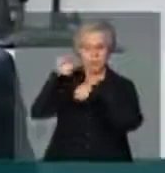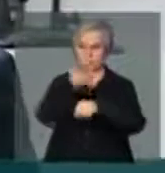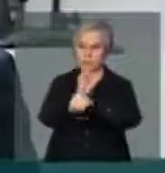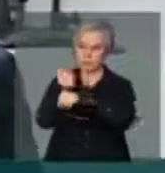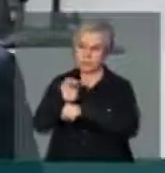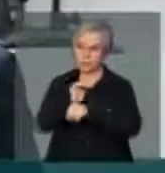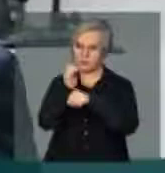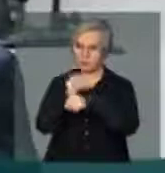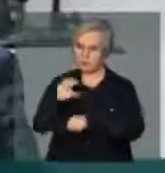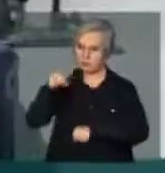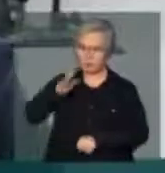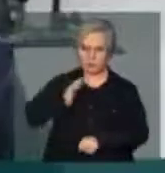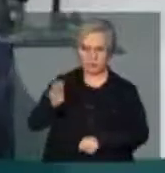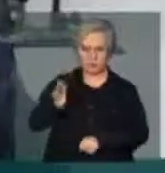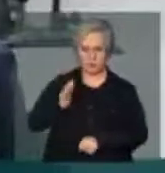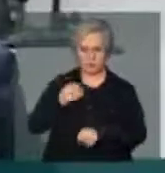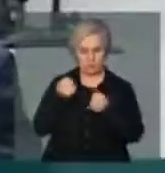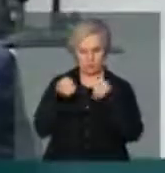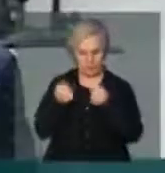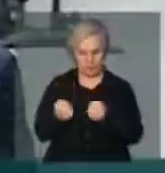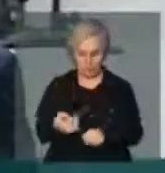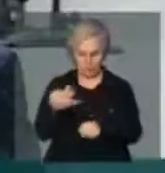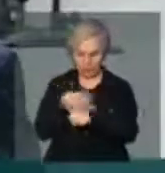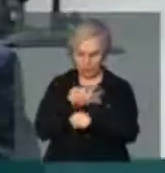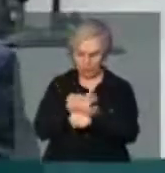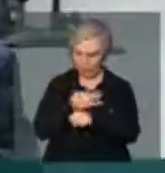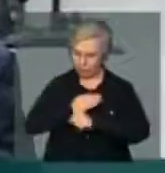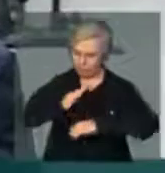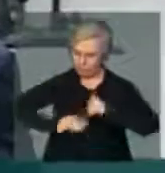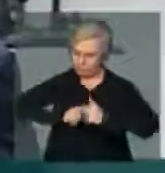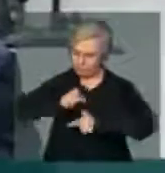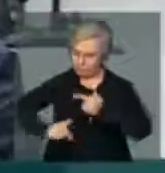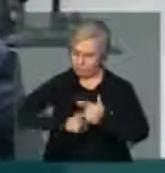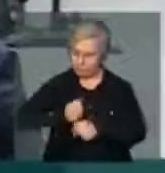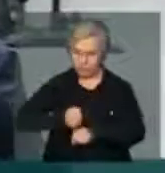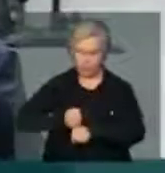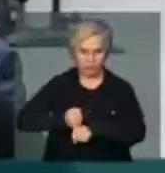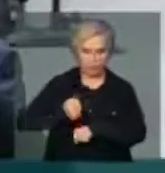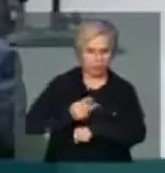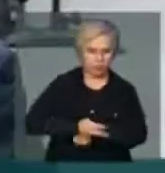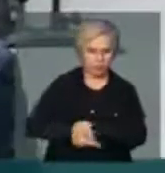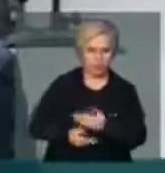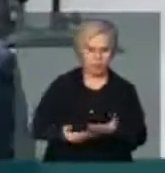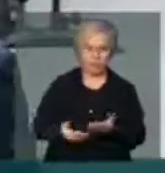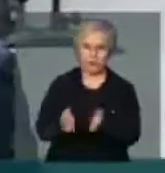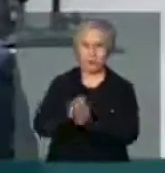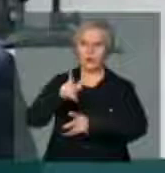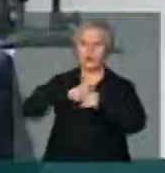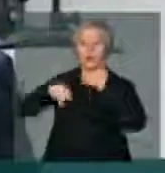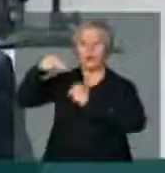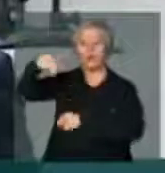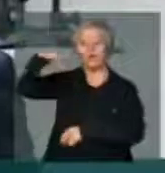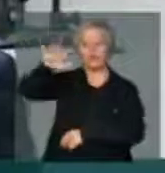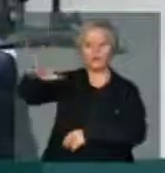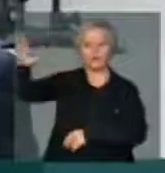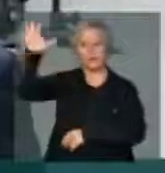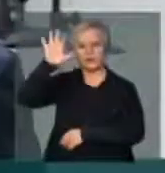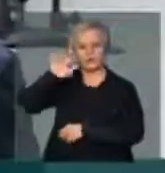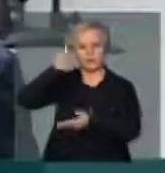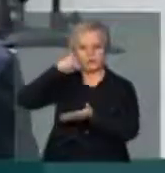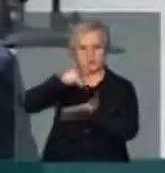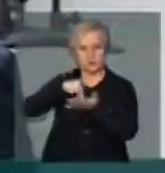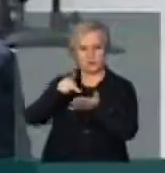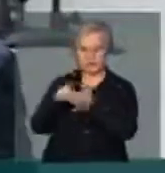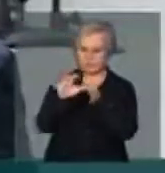a mão de obra pesada, mão de obra culta, enfim, o povo nordestino são nossos